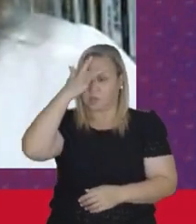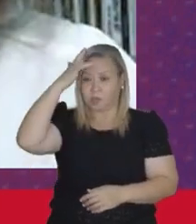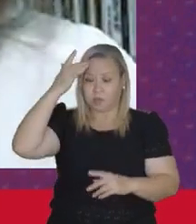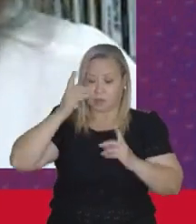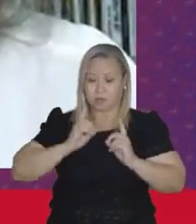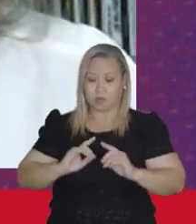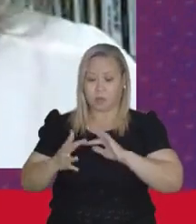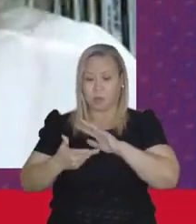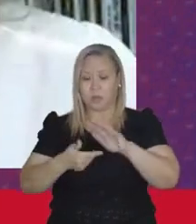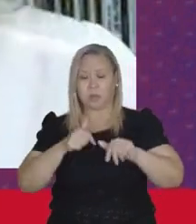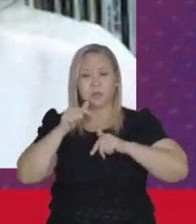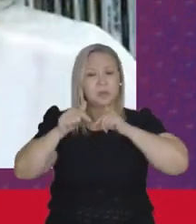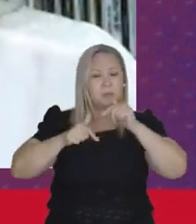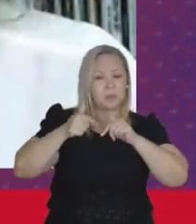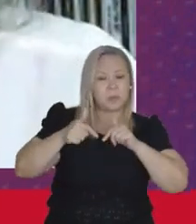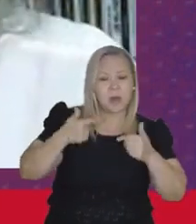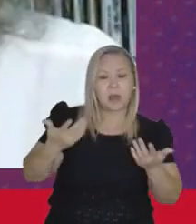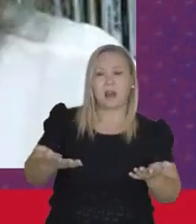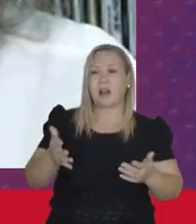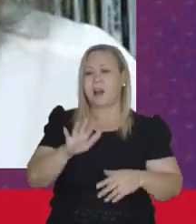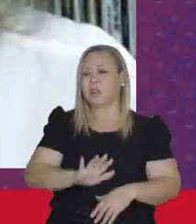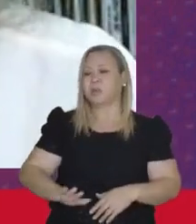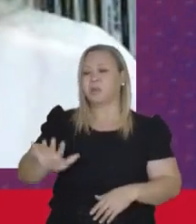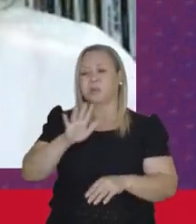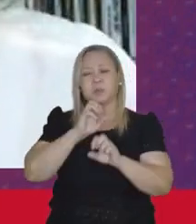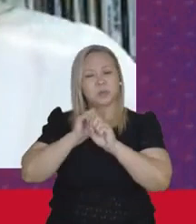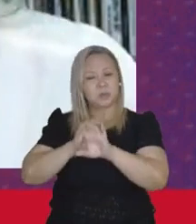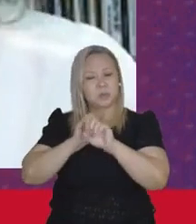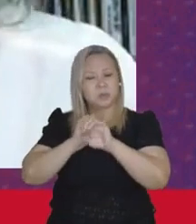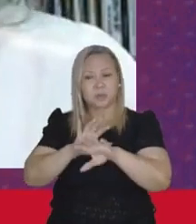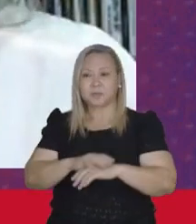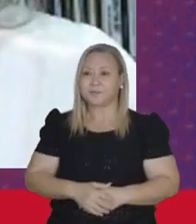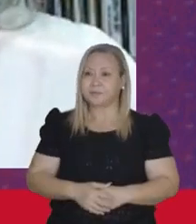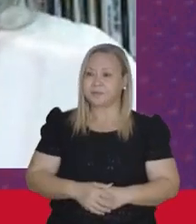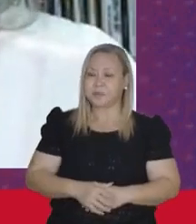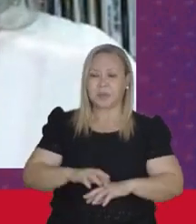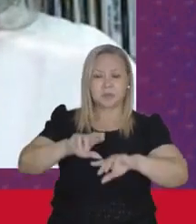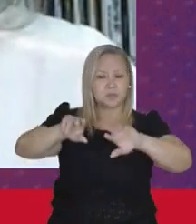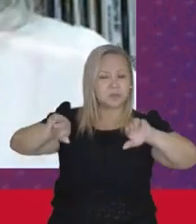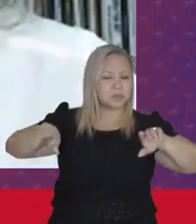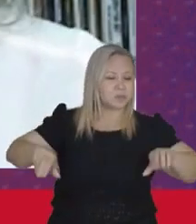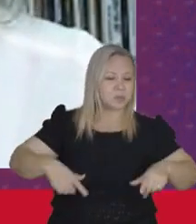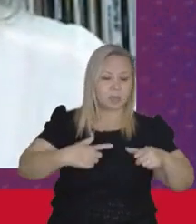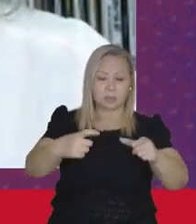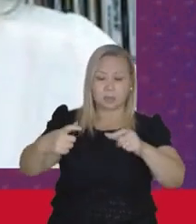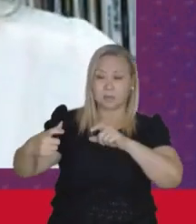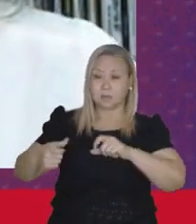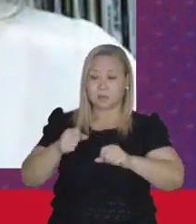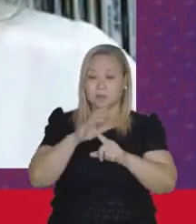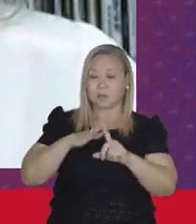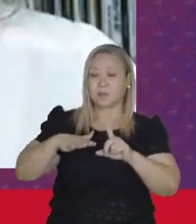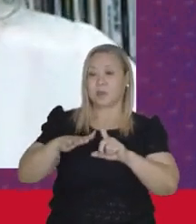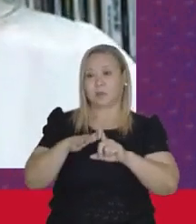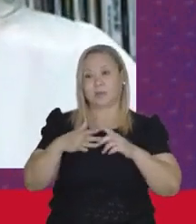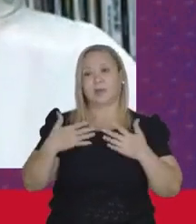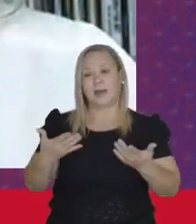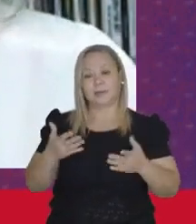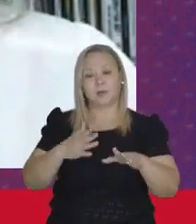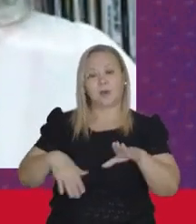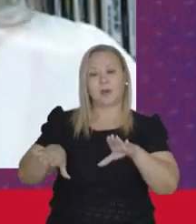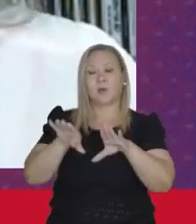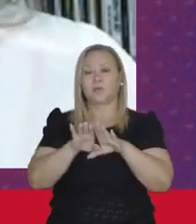no mundo do trabalho, nas esferas educacionais, nos diferentes espaços sociais. A